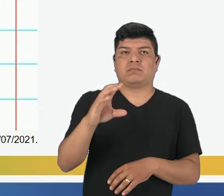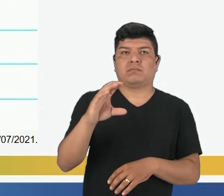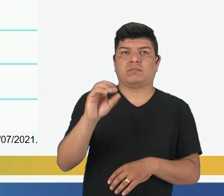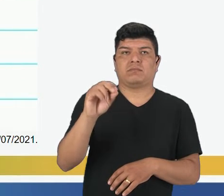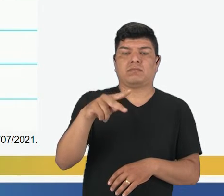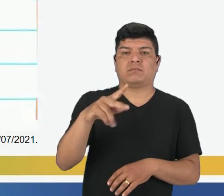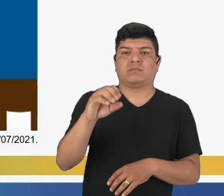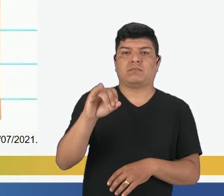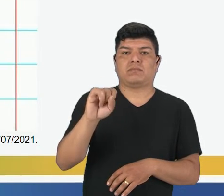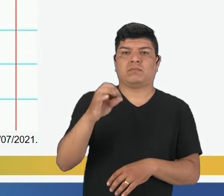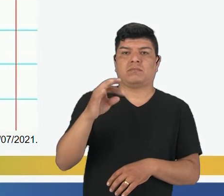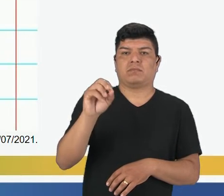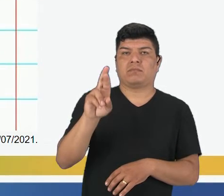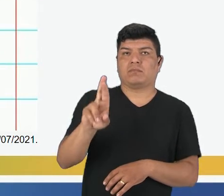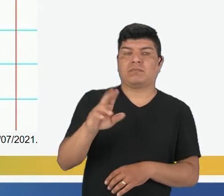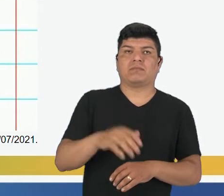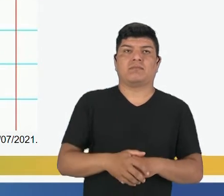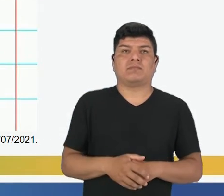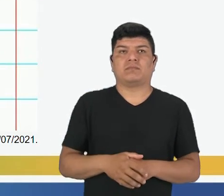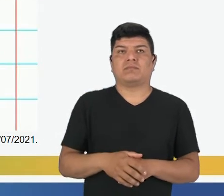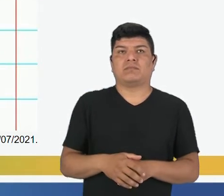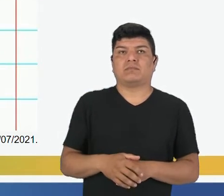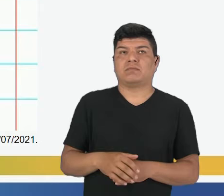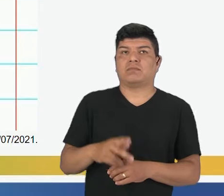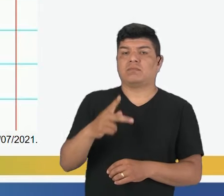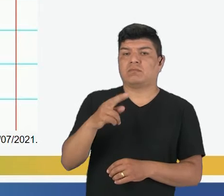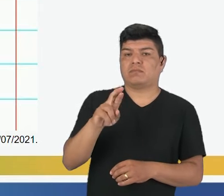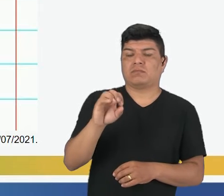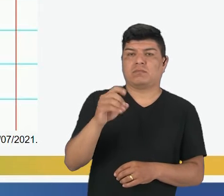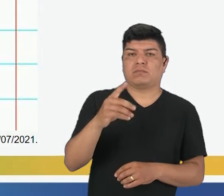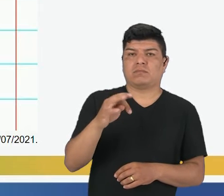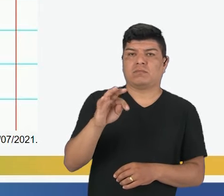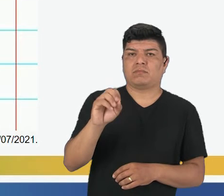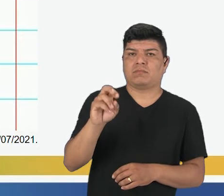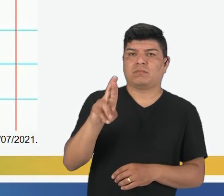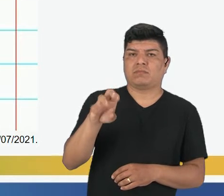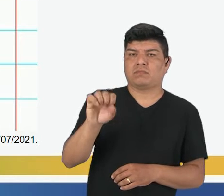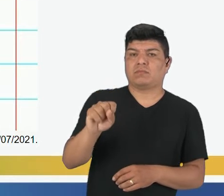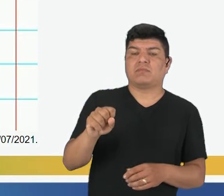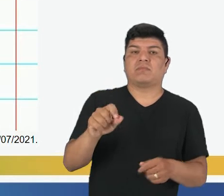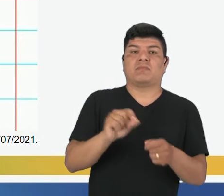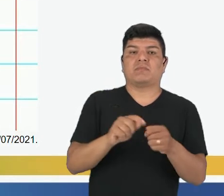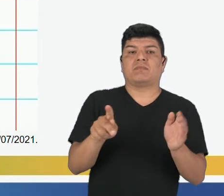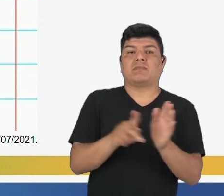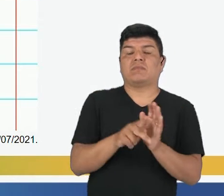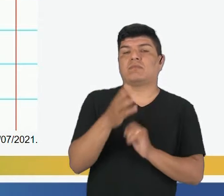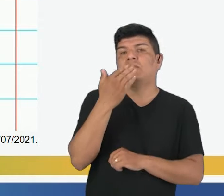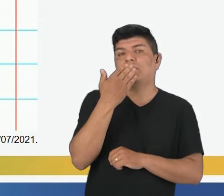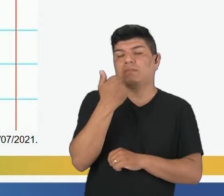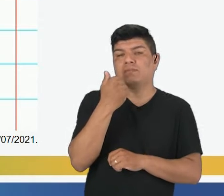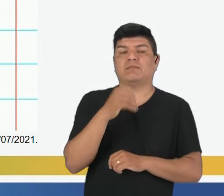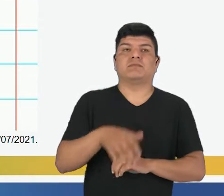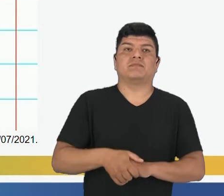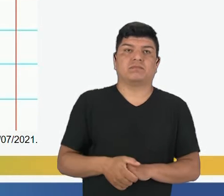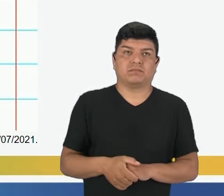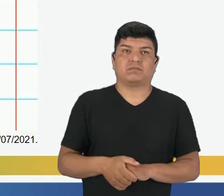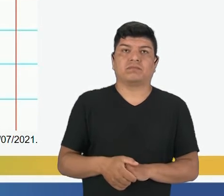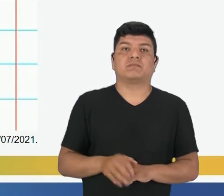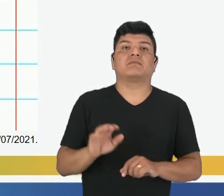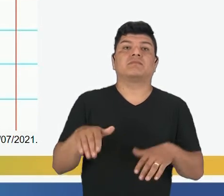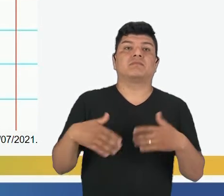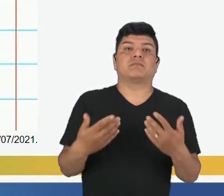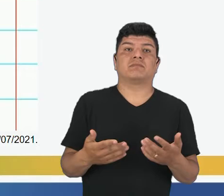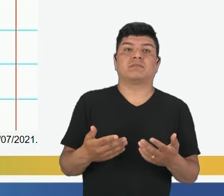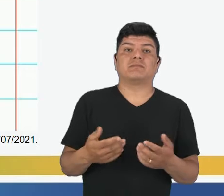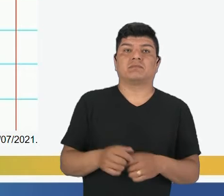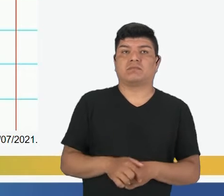decompositor. Os produtores são organismos capazes de produzir o seu próprio alimento, ou seja, são chamados